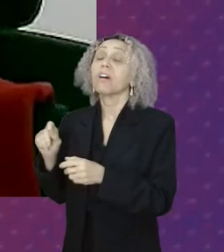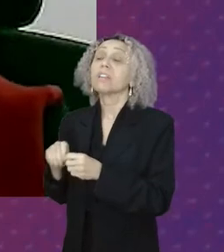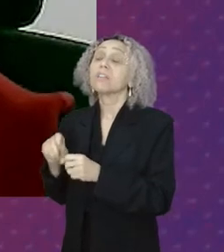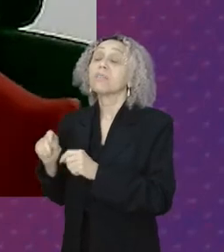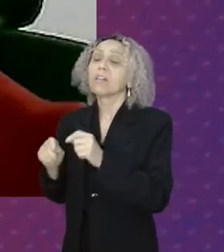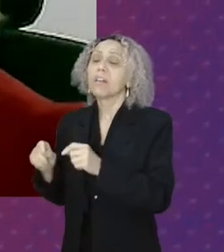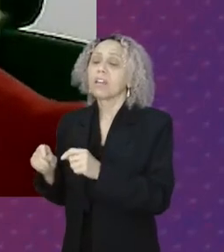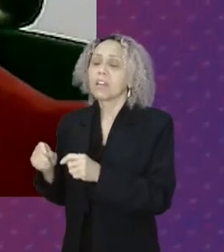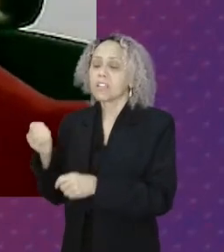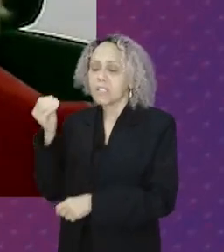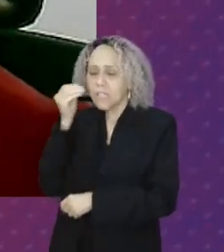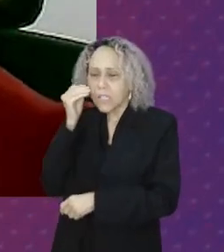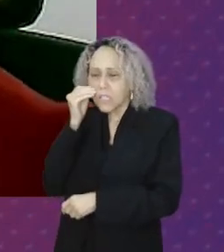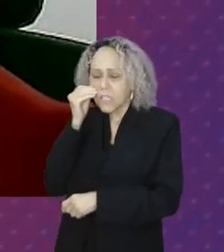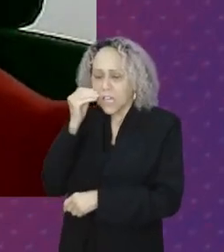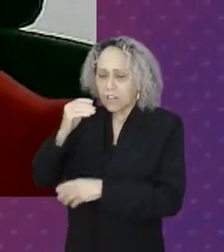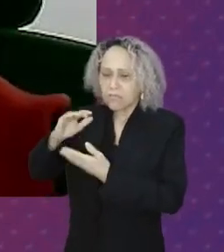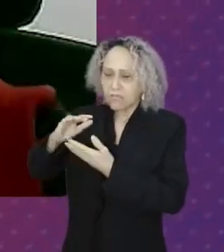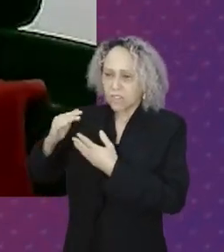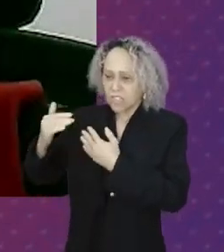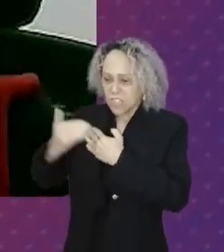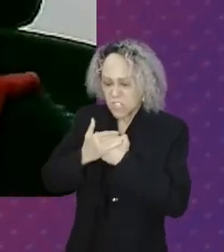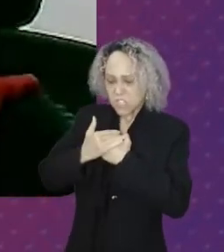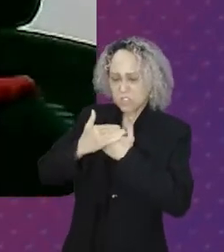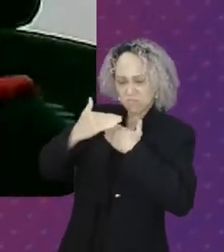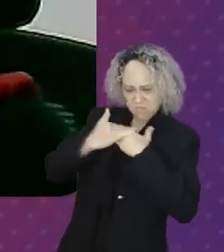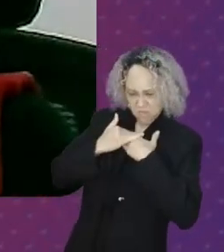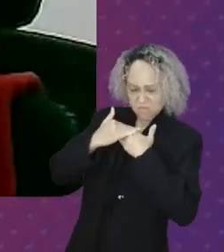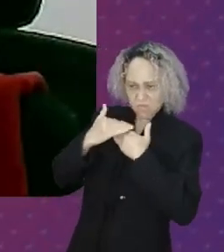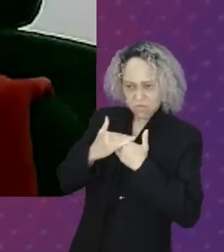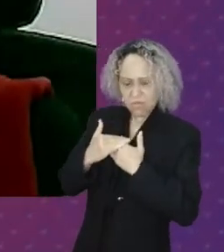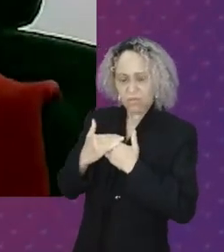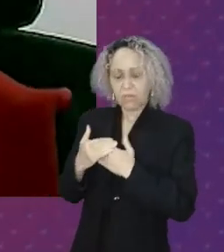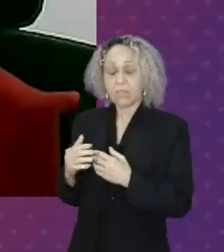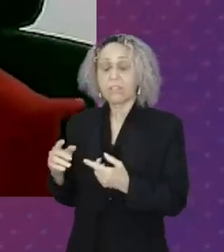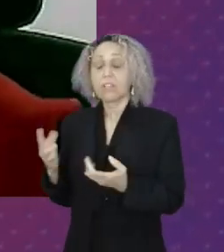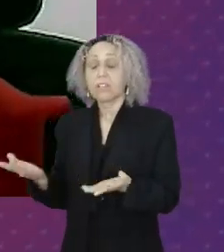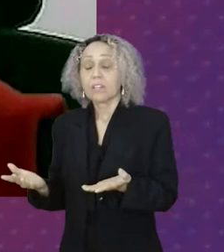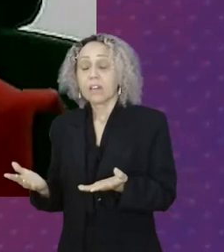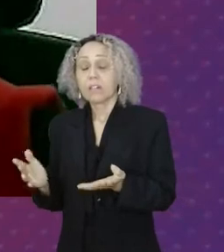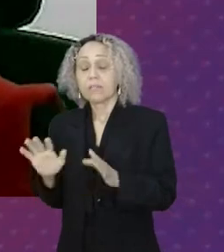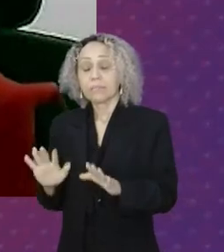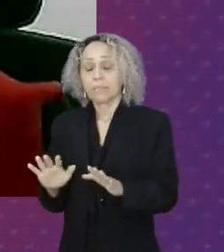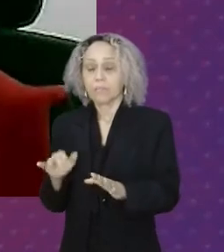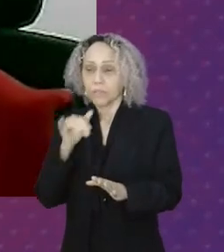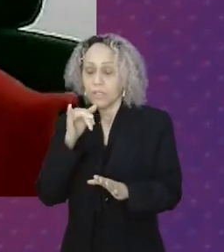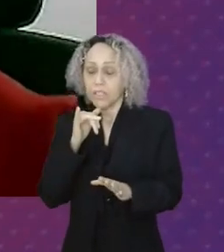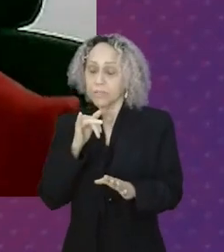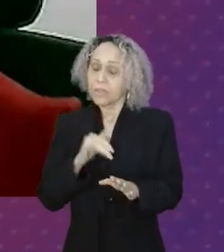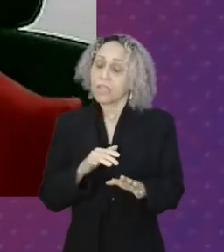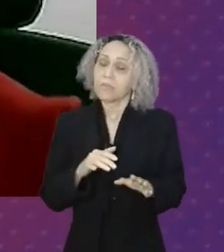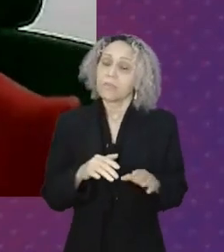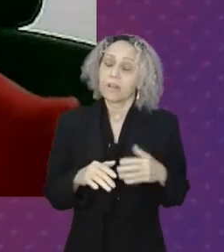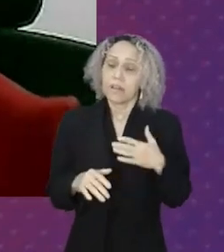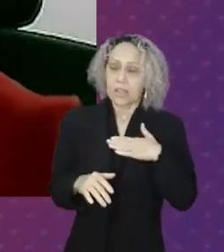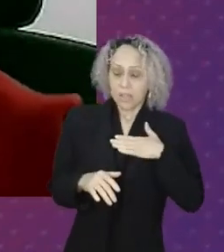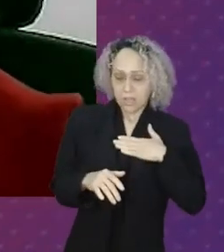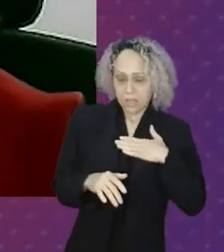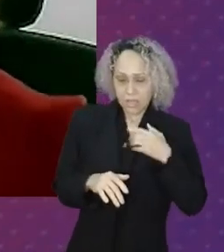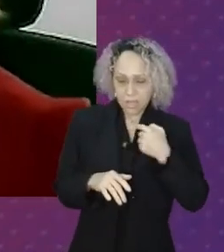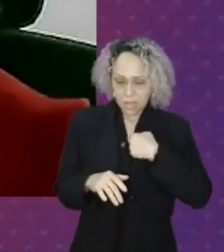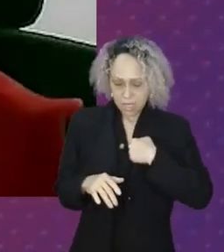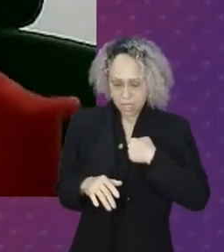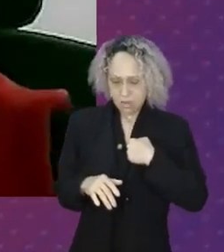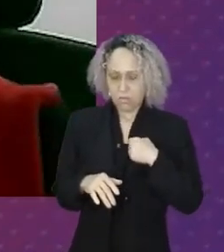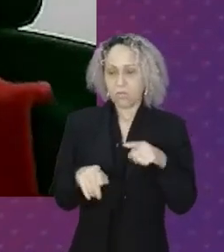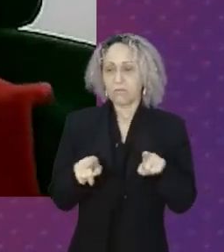para votar em bloco contrário à proposição das mulheres, tanto das minhas